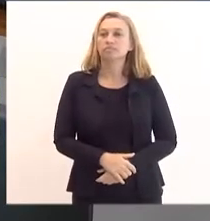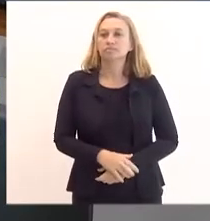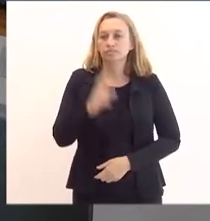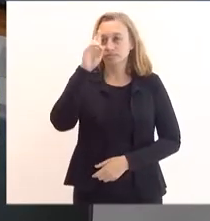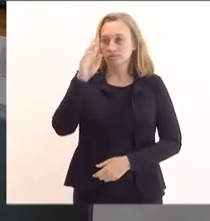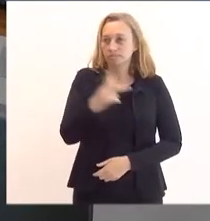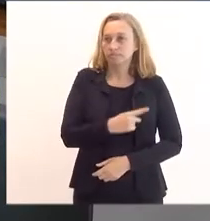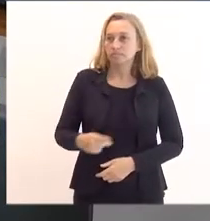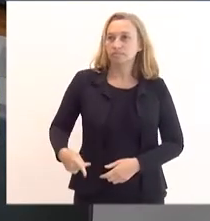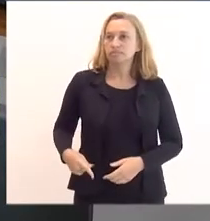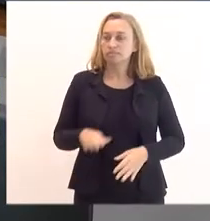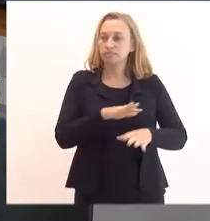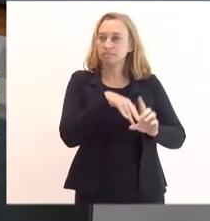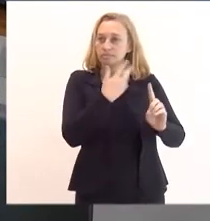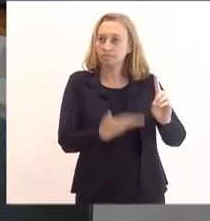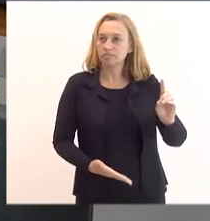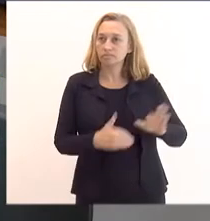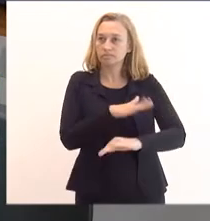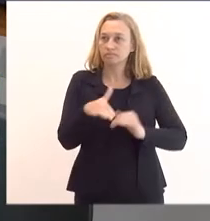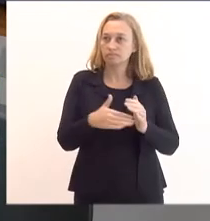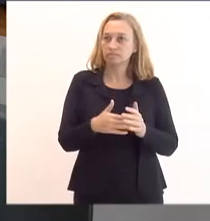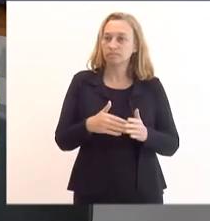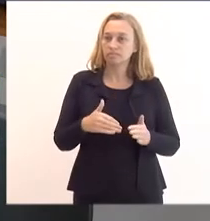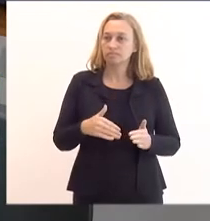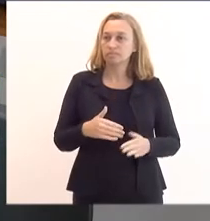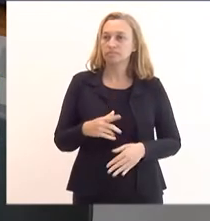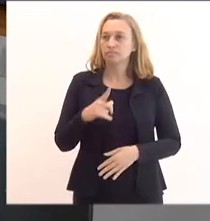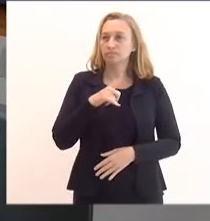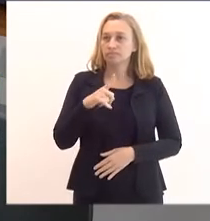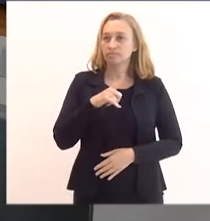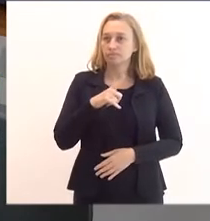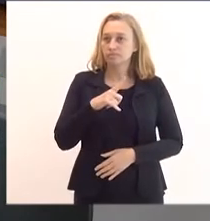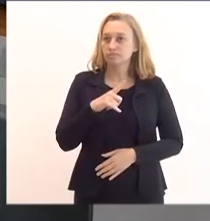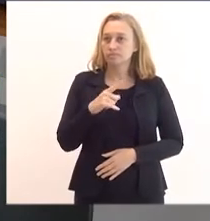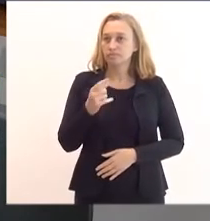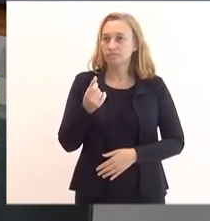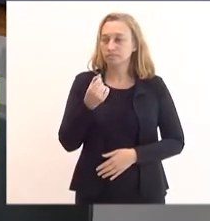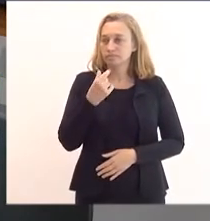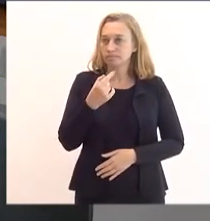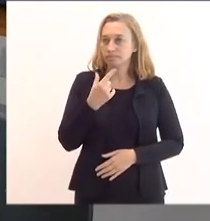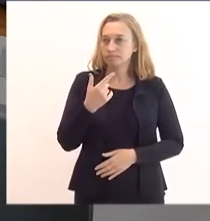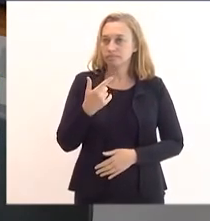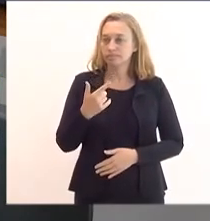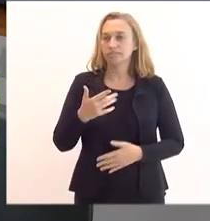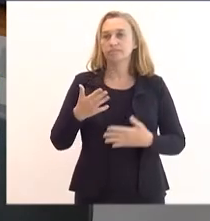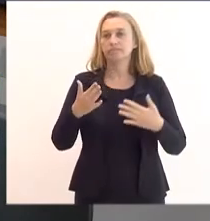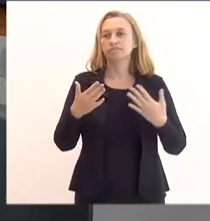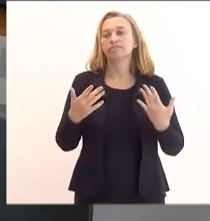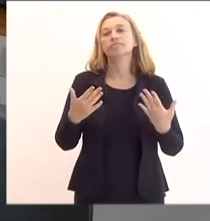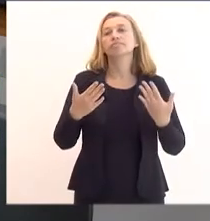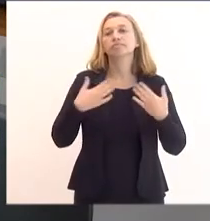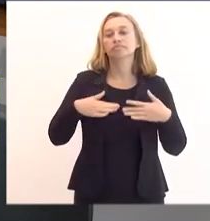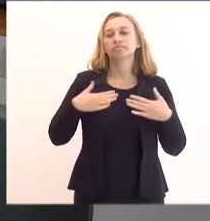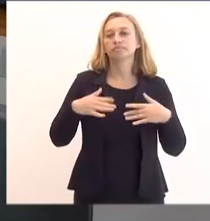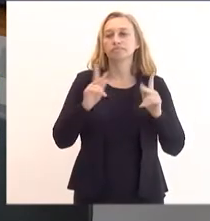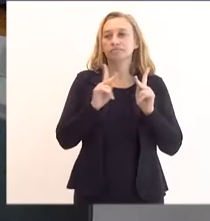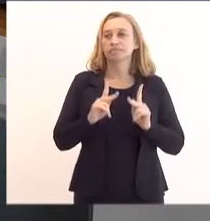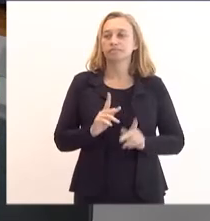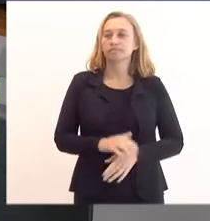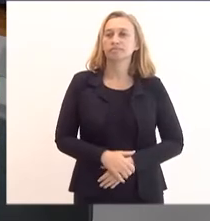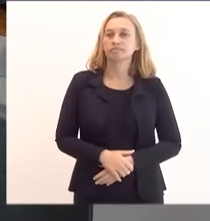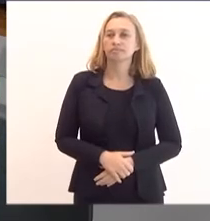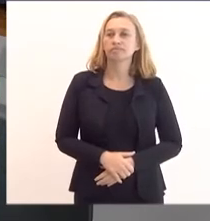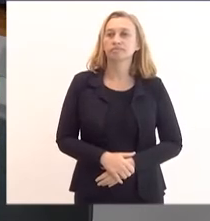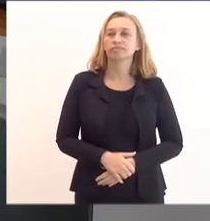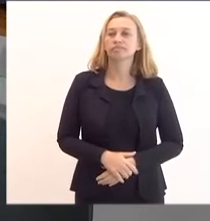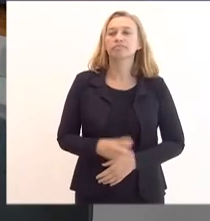Em homenagem a todos terão uma dose extra de canabidiol para manter esse clima de entendimento. Eu fui demandado aqui, o deputado Valdec